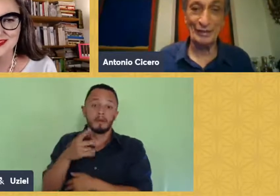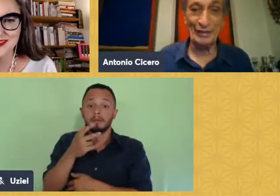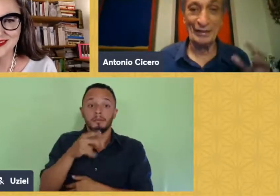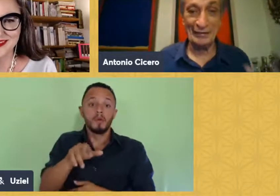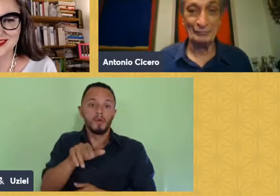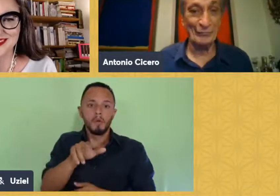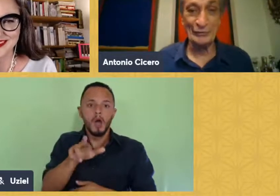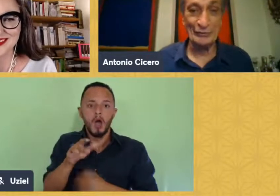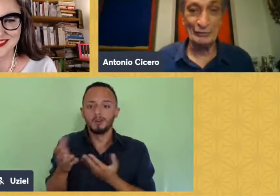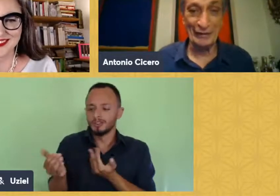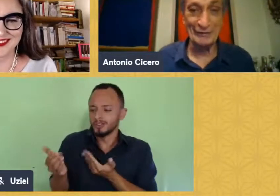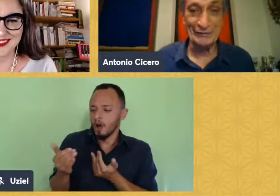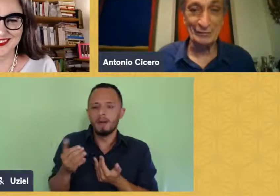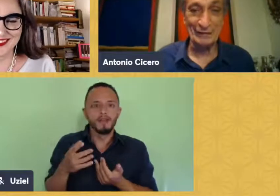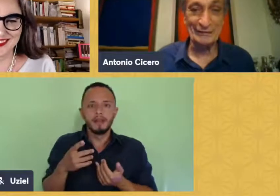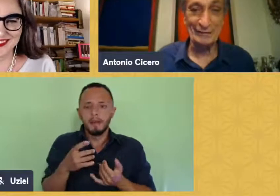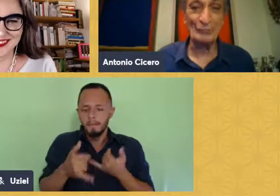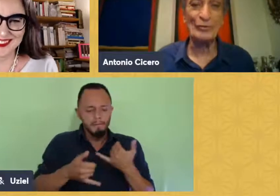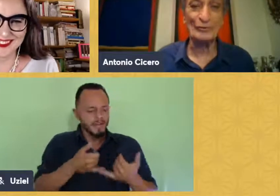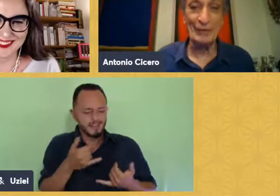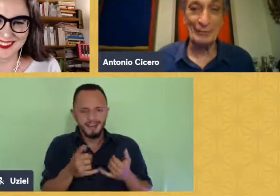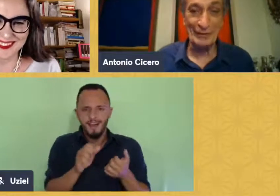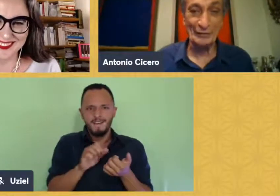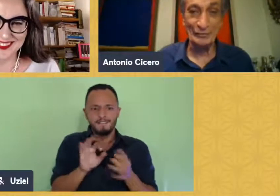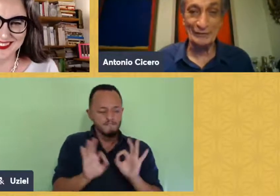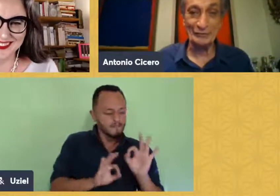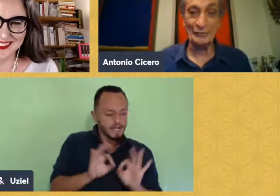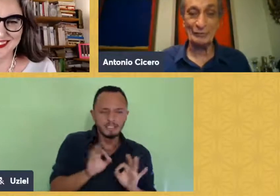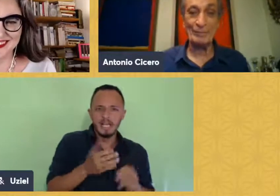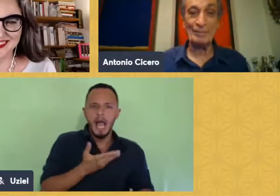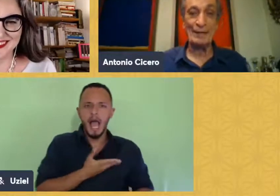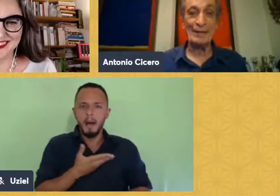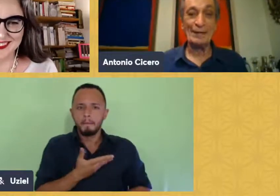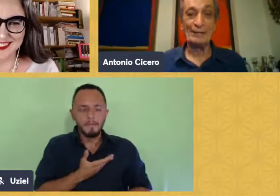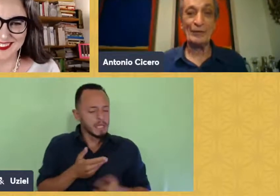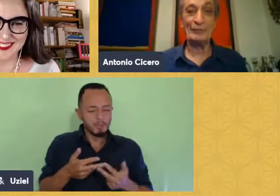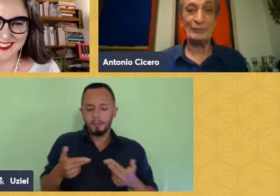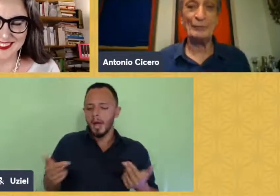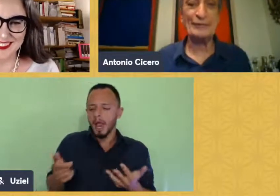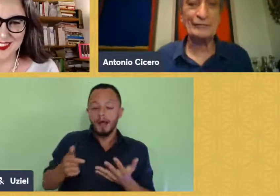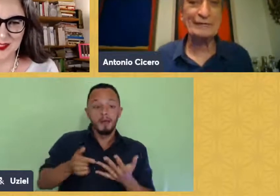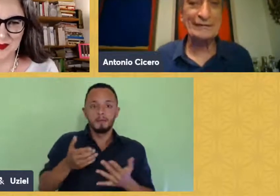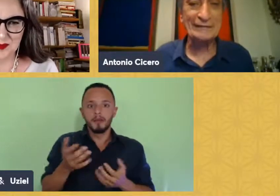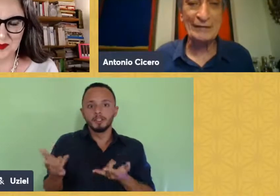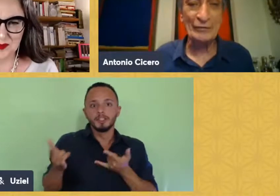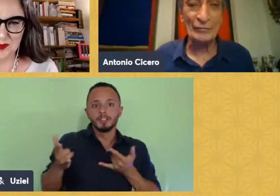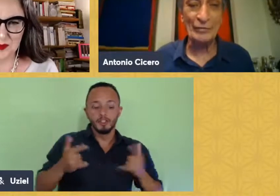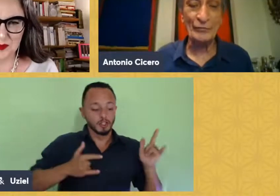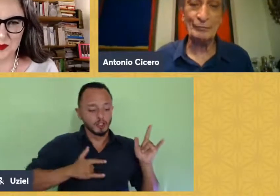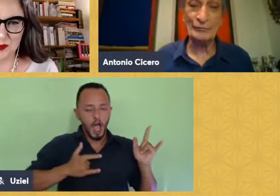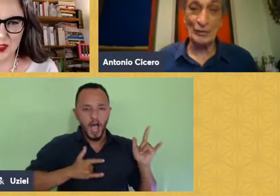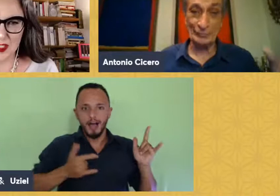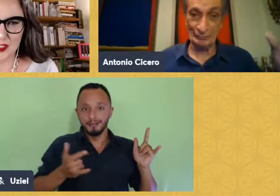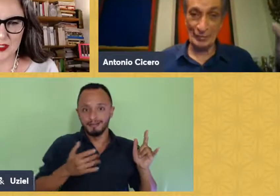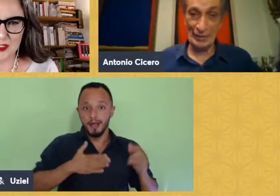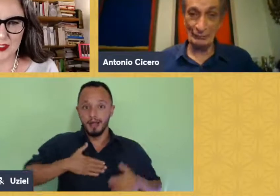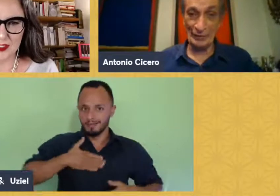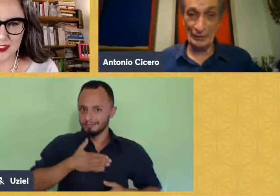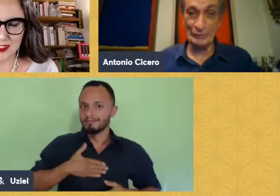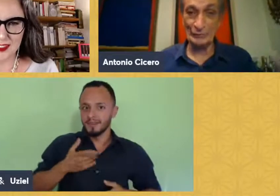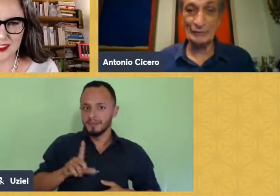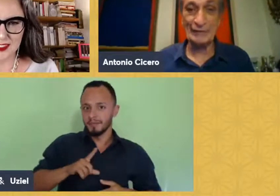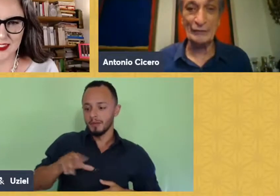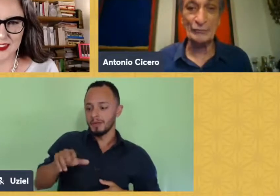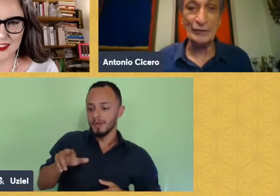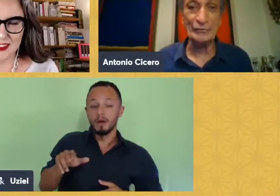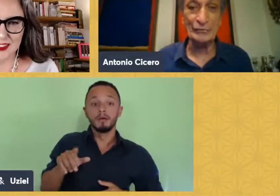tudo muito diferente de mim, tinha muitos amigos e tudo. Meu irmão me disse, você nunca ouviu? Nós